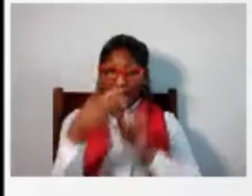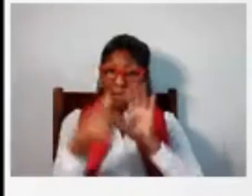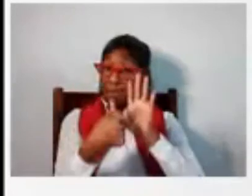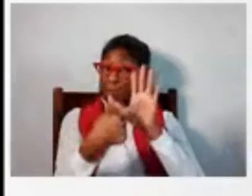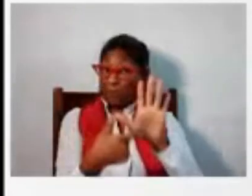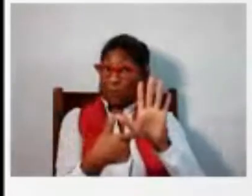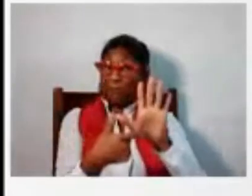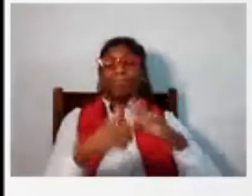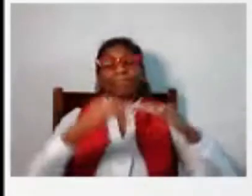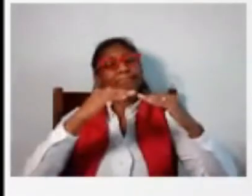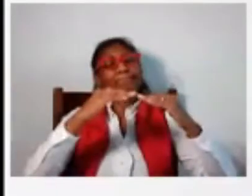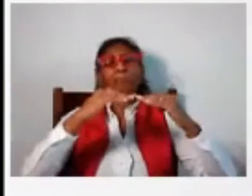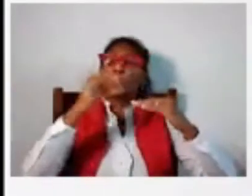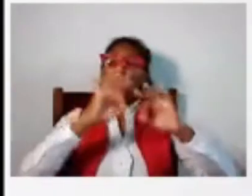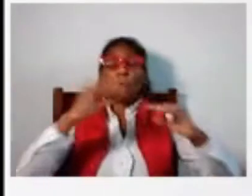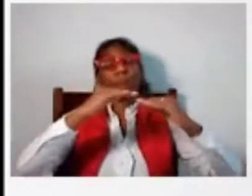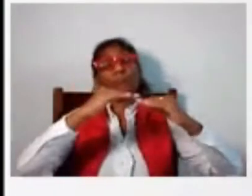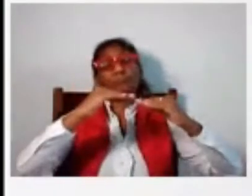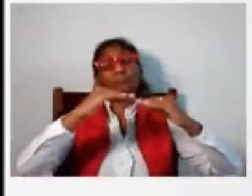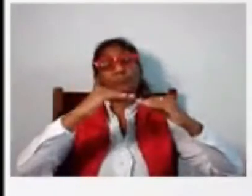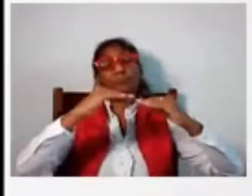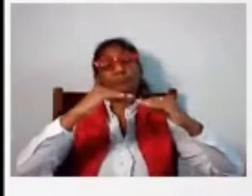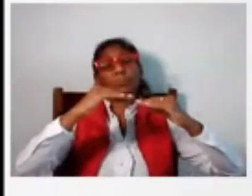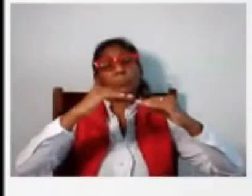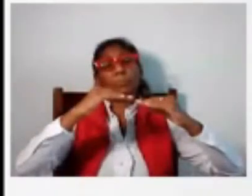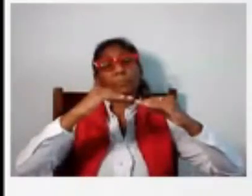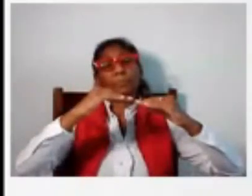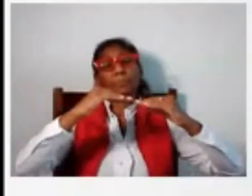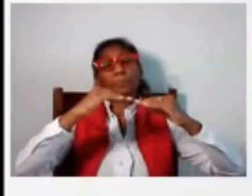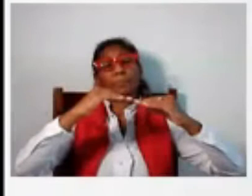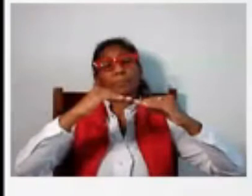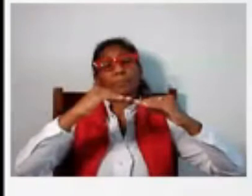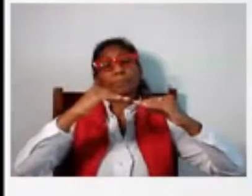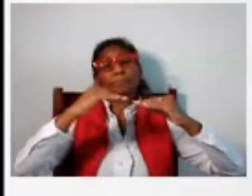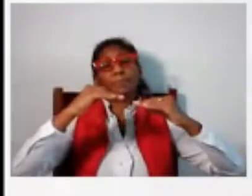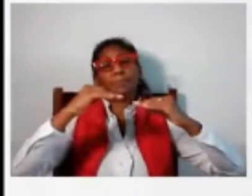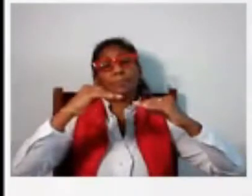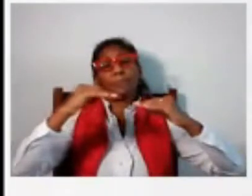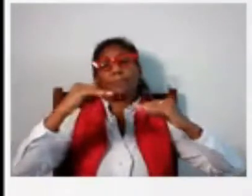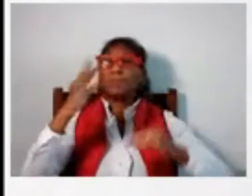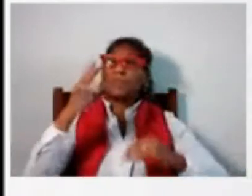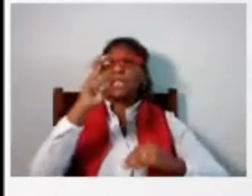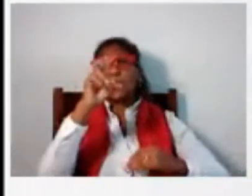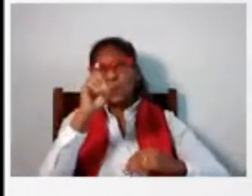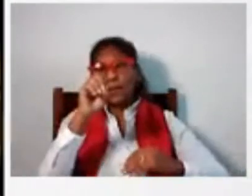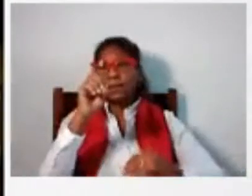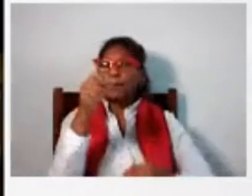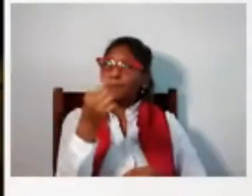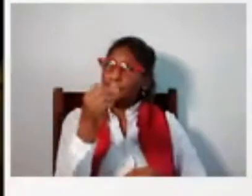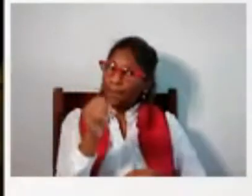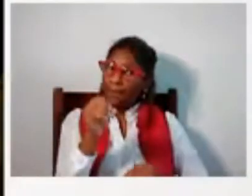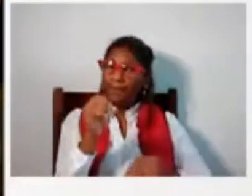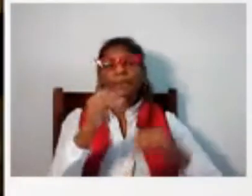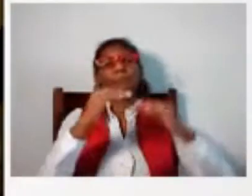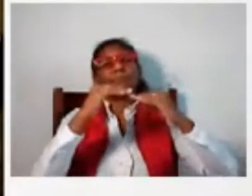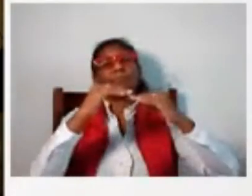Vinha numa situação relativamente estabilizada, entre 50, 60, e vai